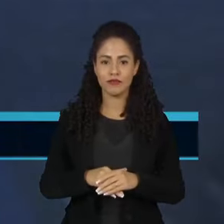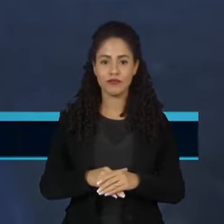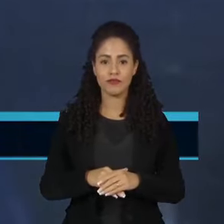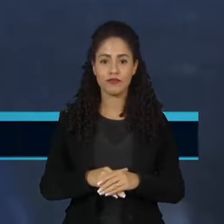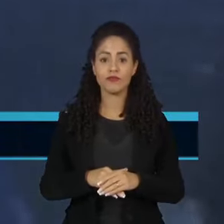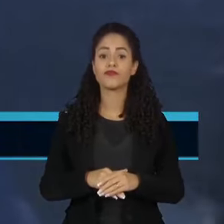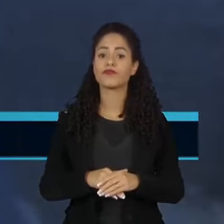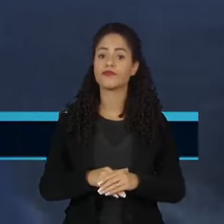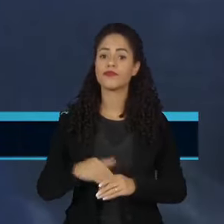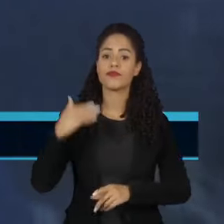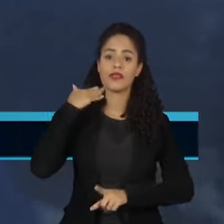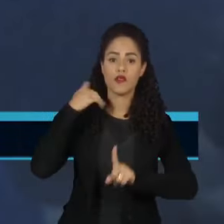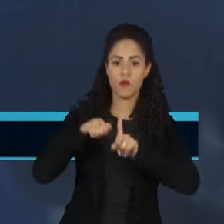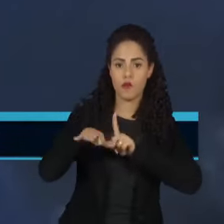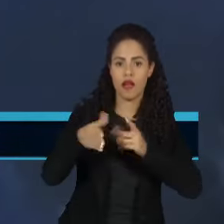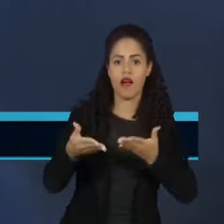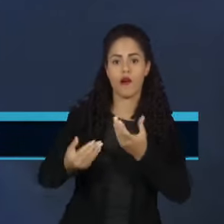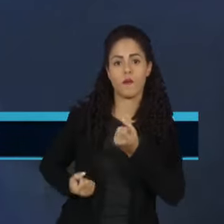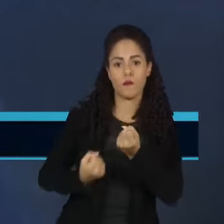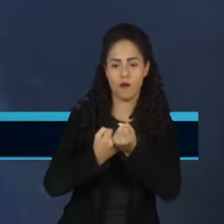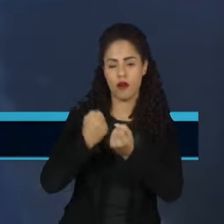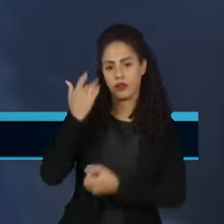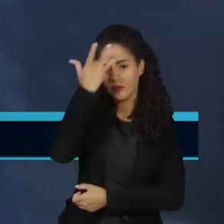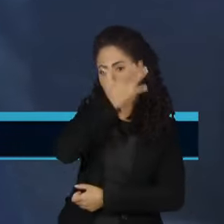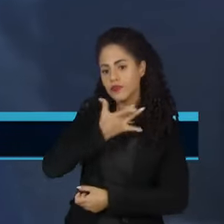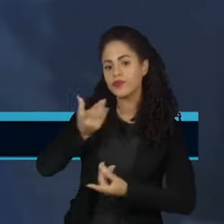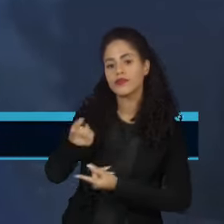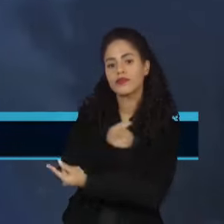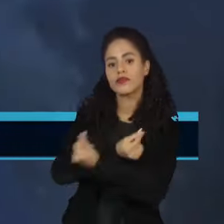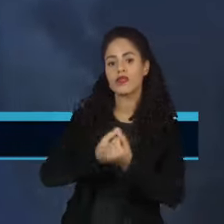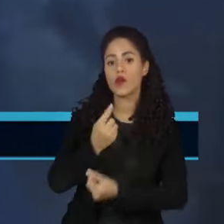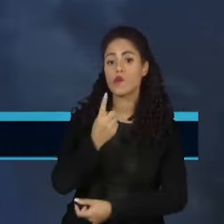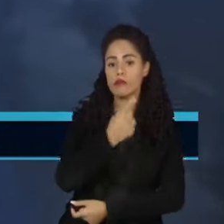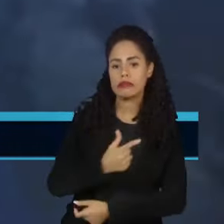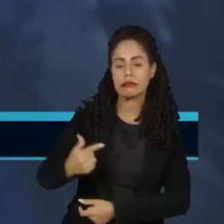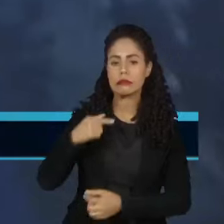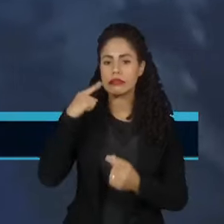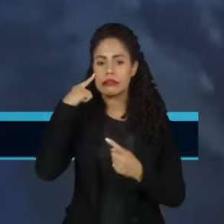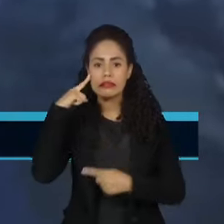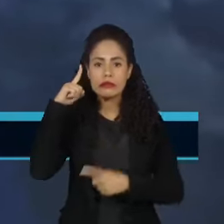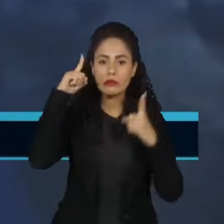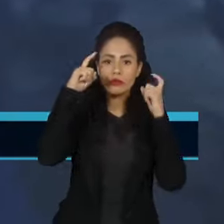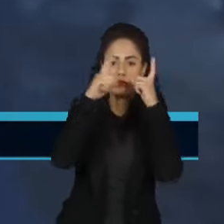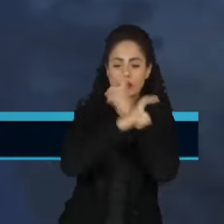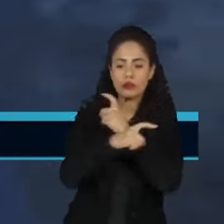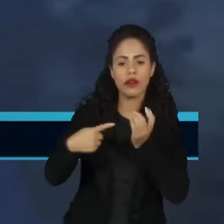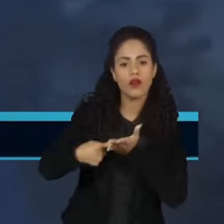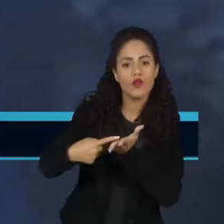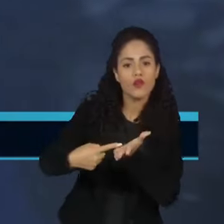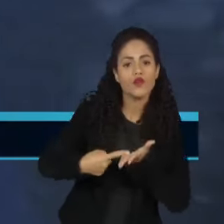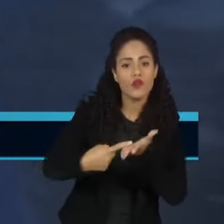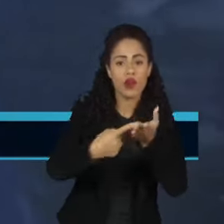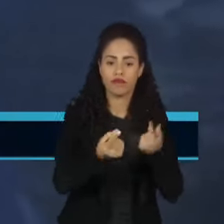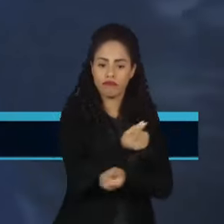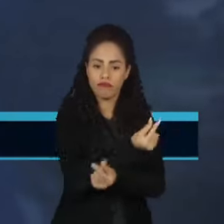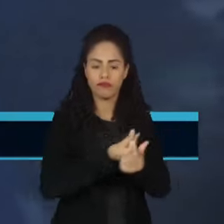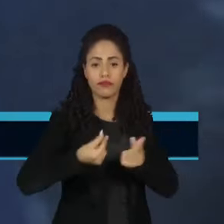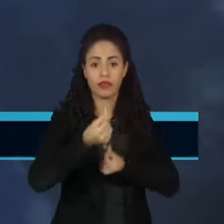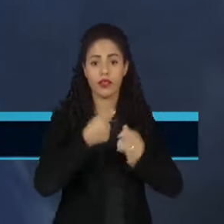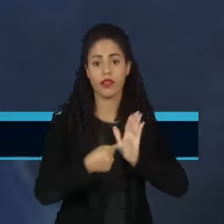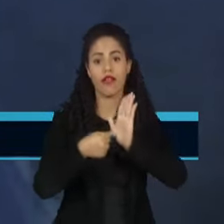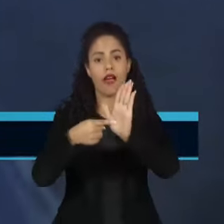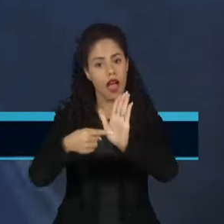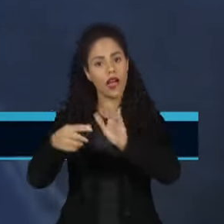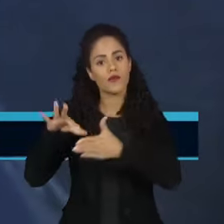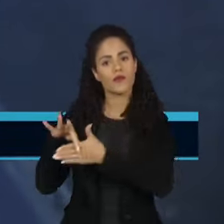O setor bancário reiterou hoje apoio ao ministro da Fazenda após uma semana de tensão para a equipe econômica e o mercado financeiro.